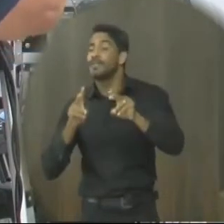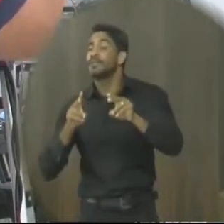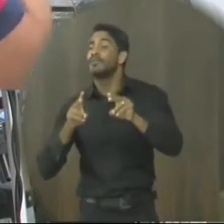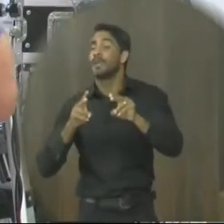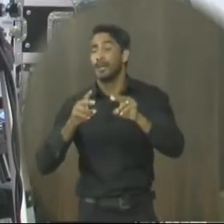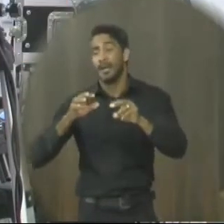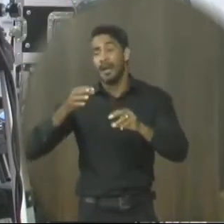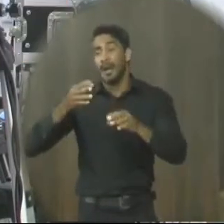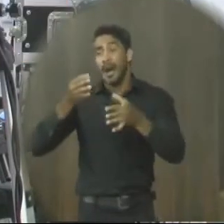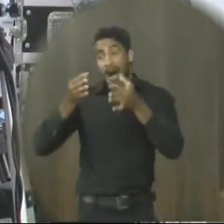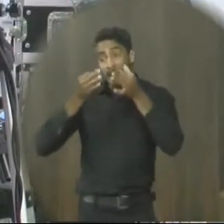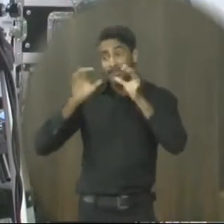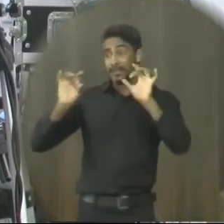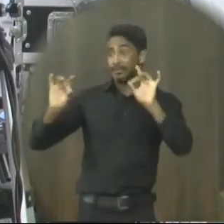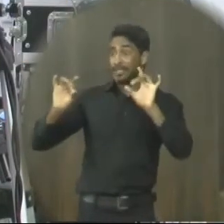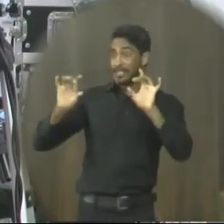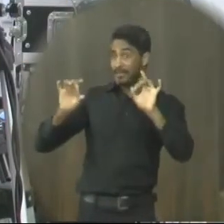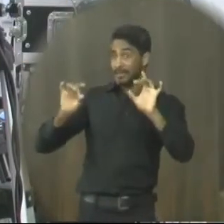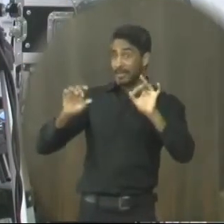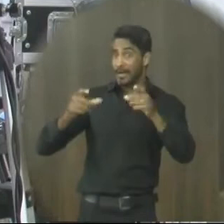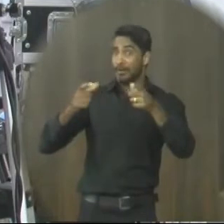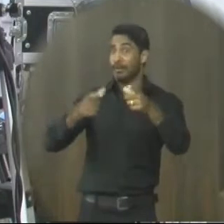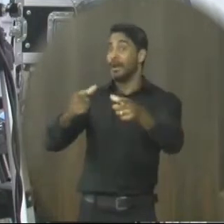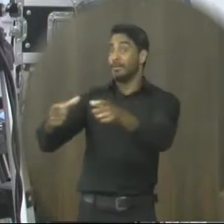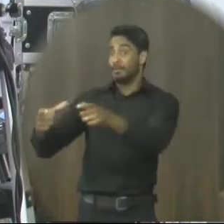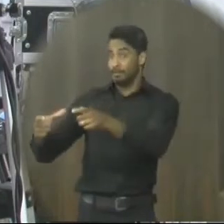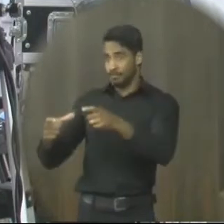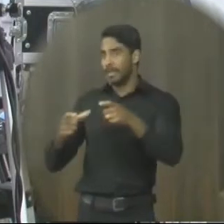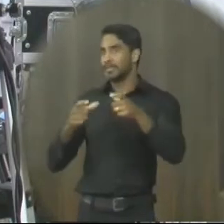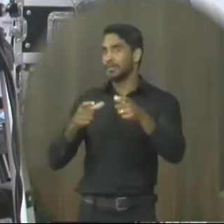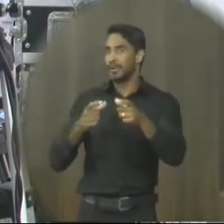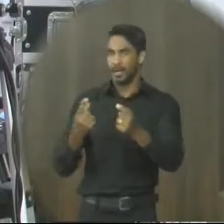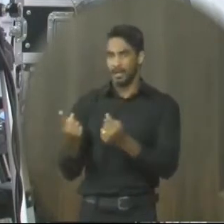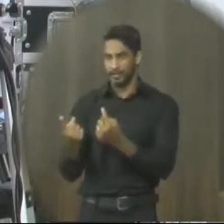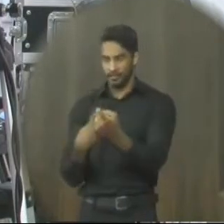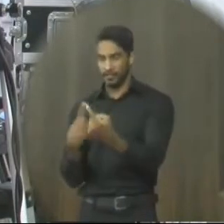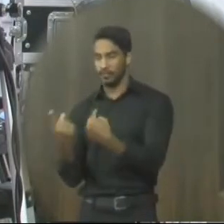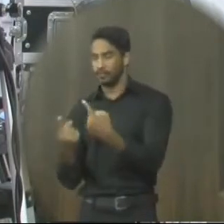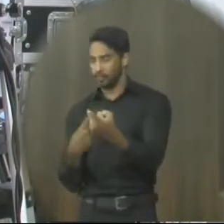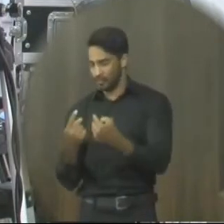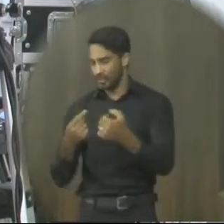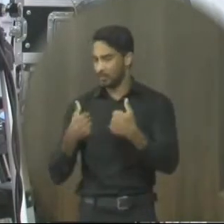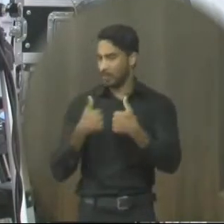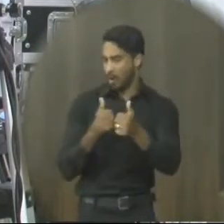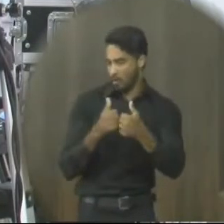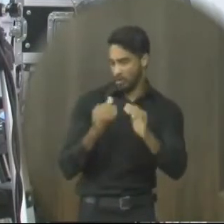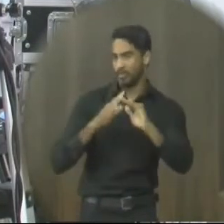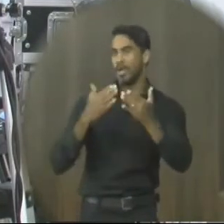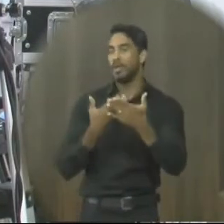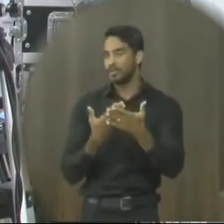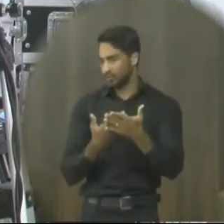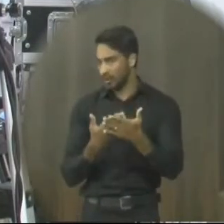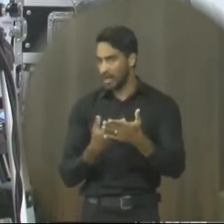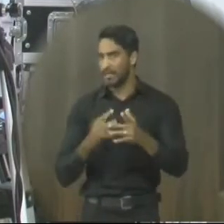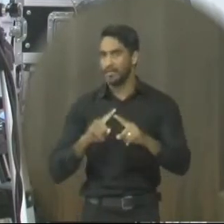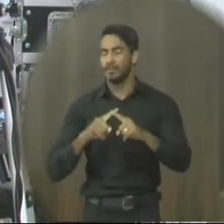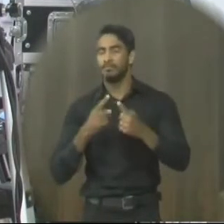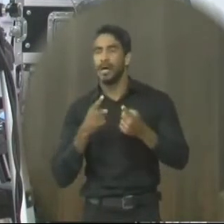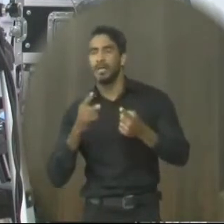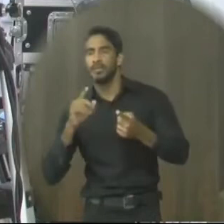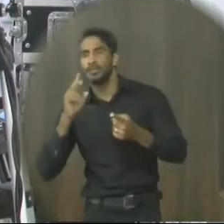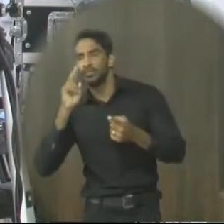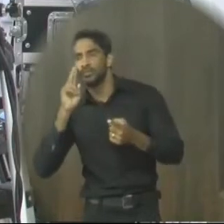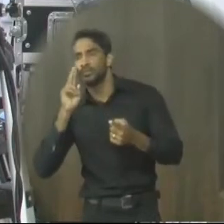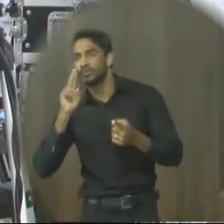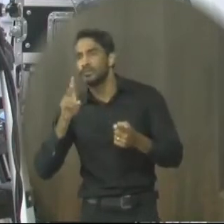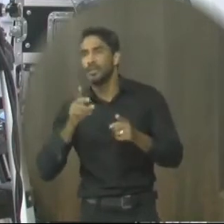atenção especial nesse momento é para os locais que transitam ônibus escolares. Então, ver a possibilidade